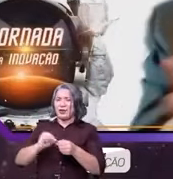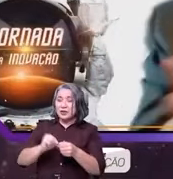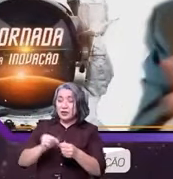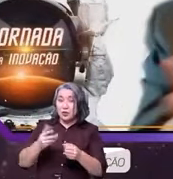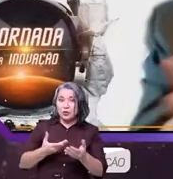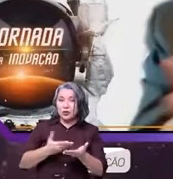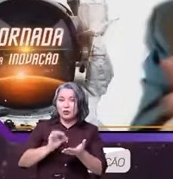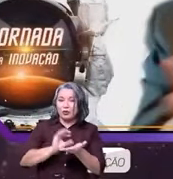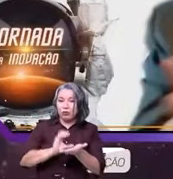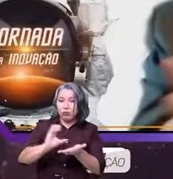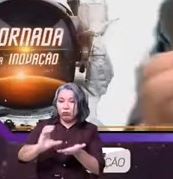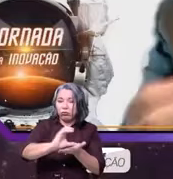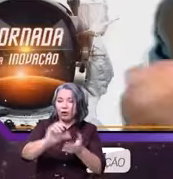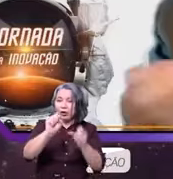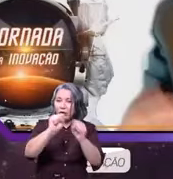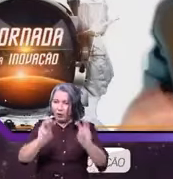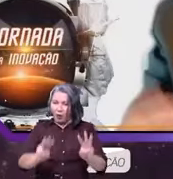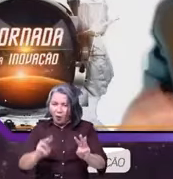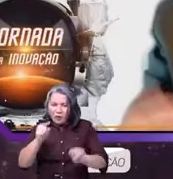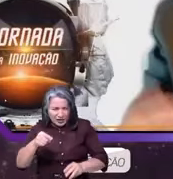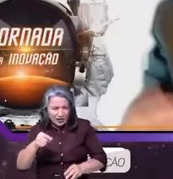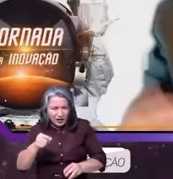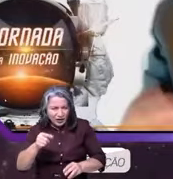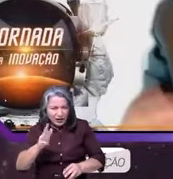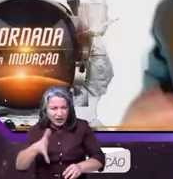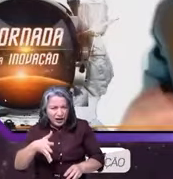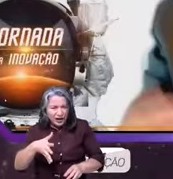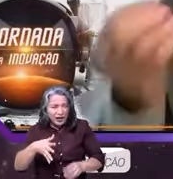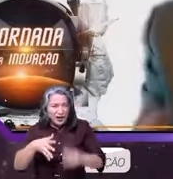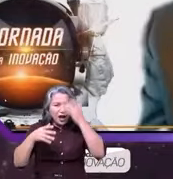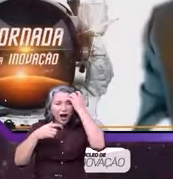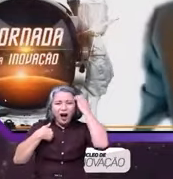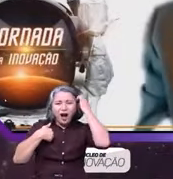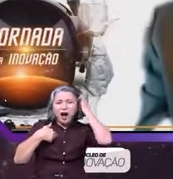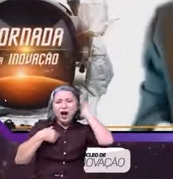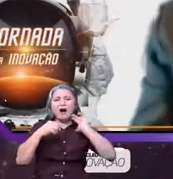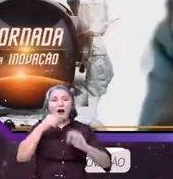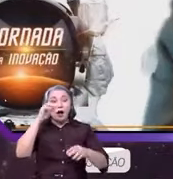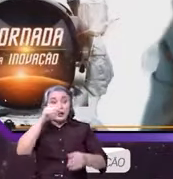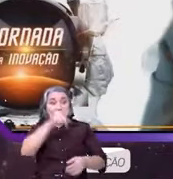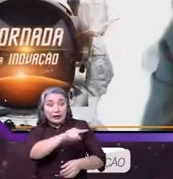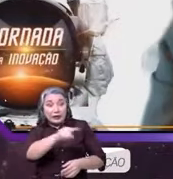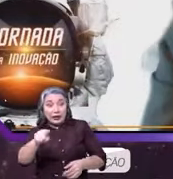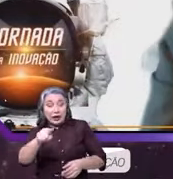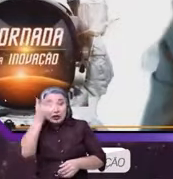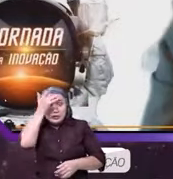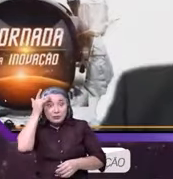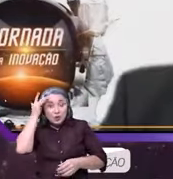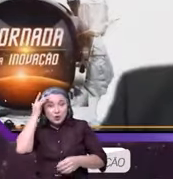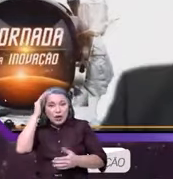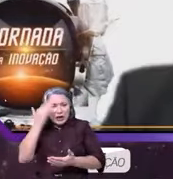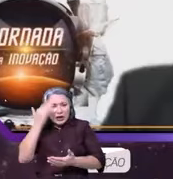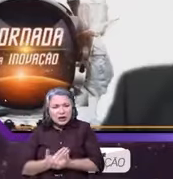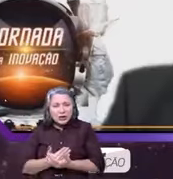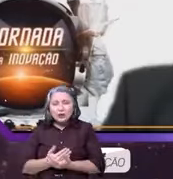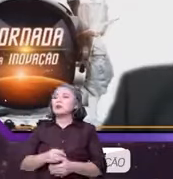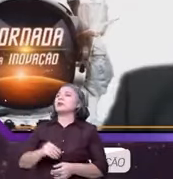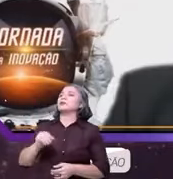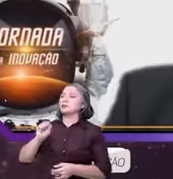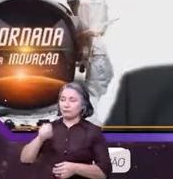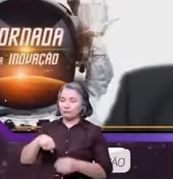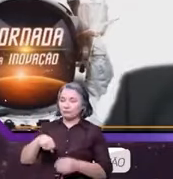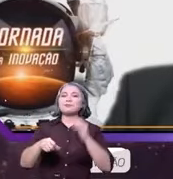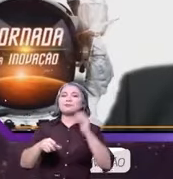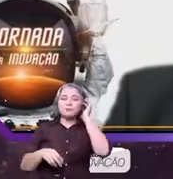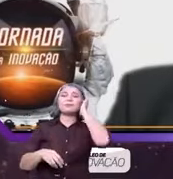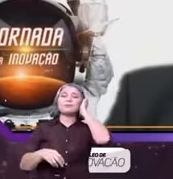de software? O senhor está se dispondo a convencer as pessoas disso? Sim, doutor João Tiago, sim,